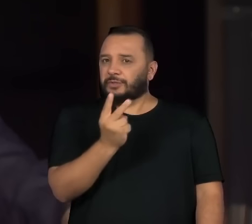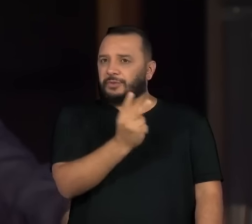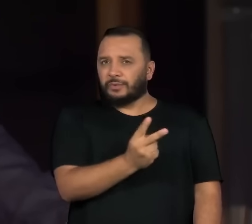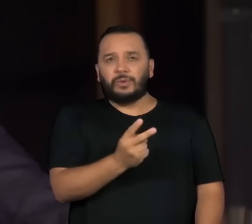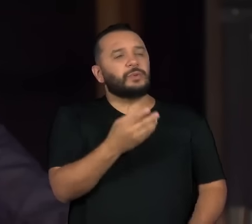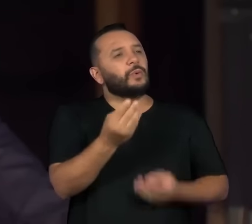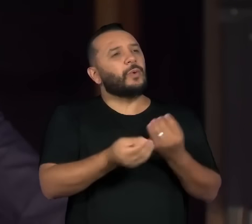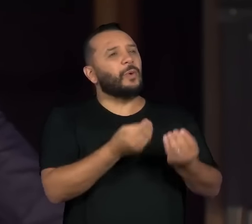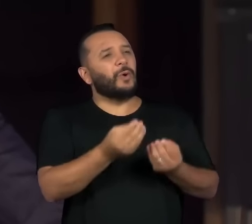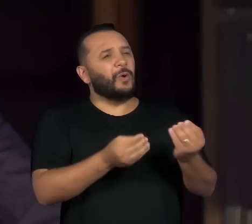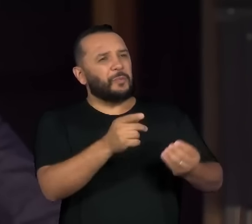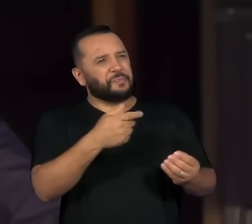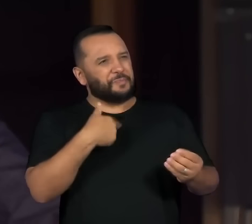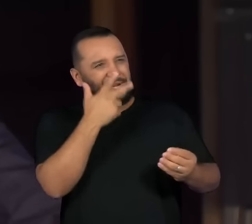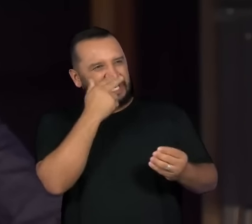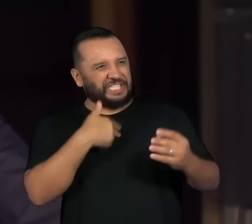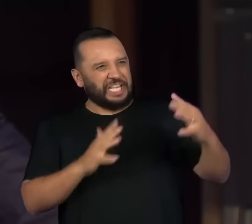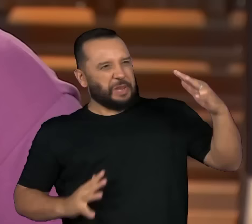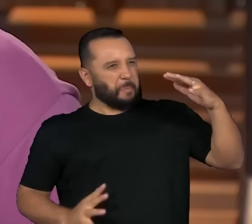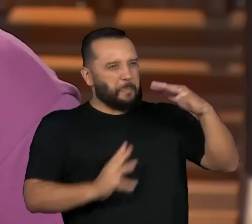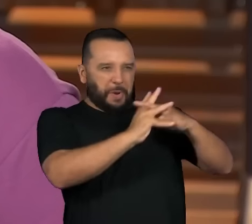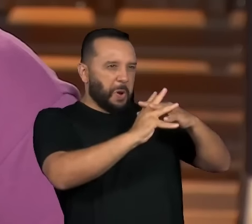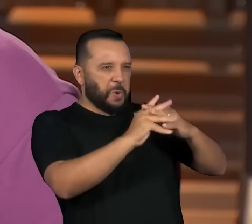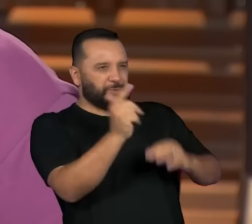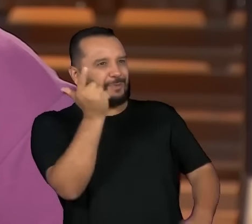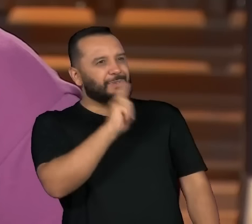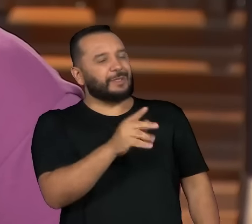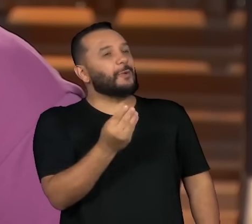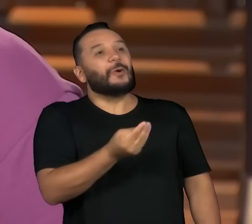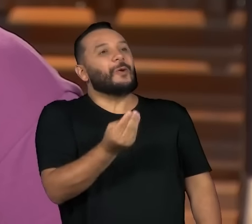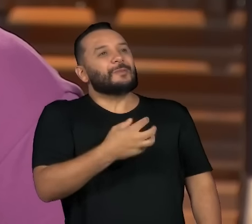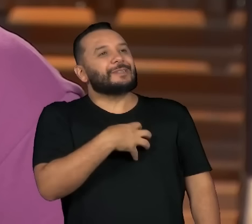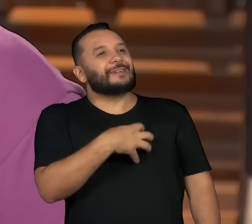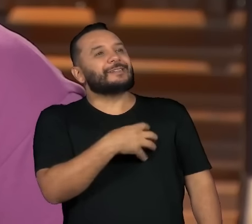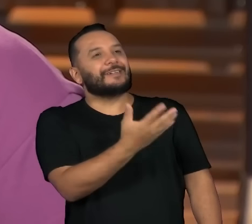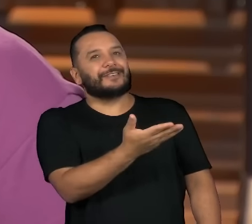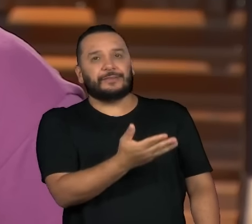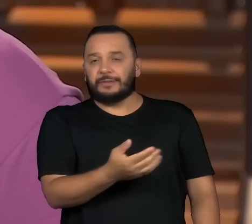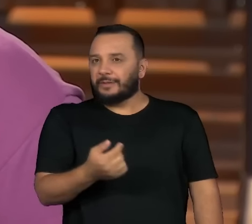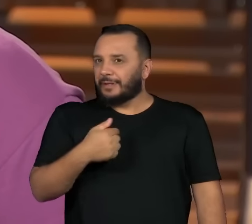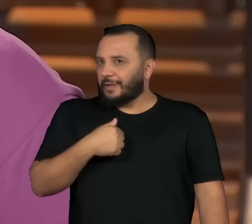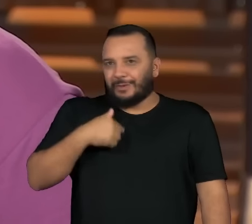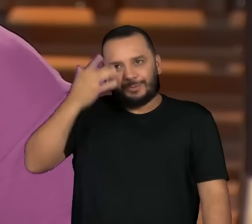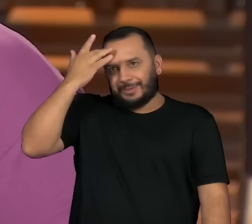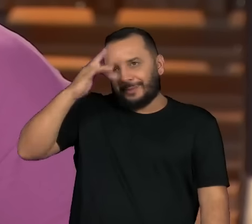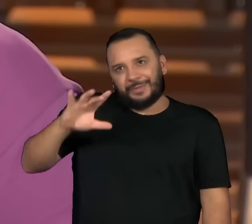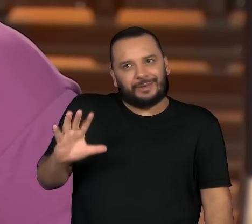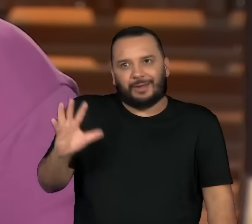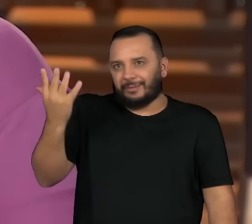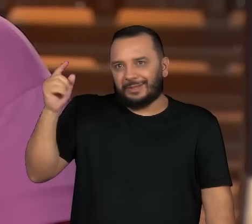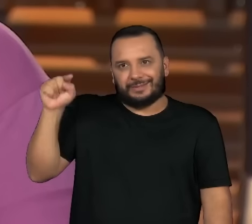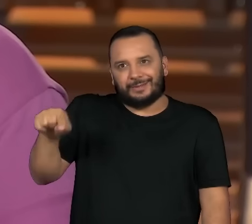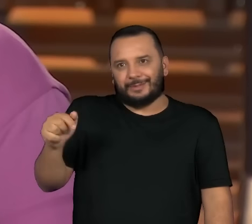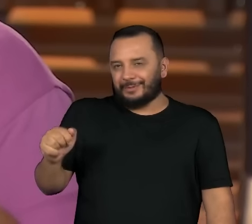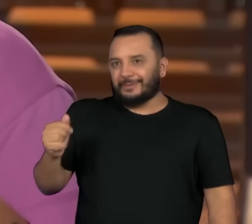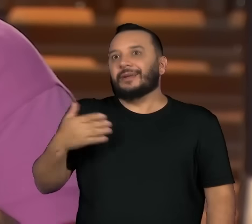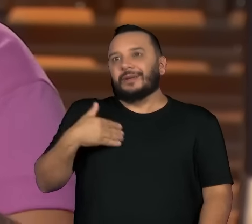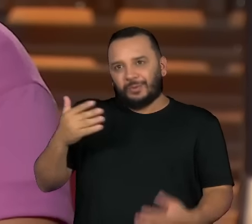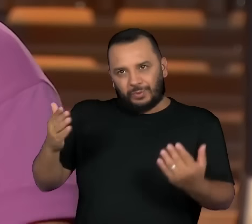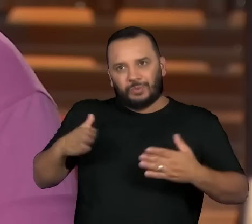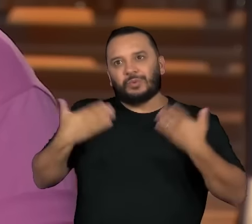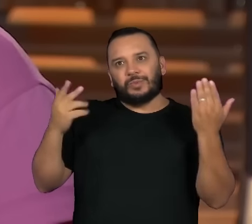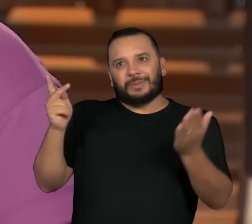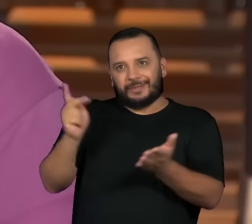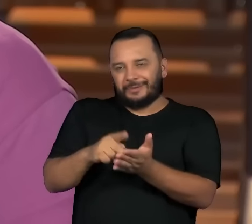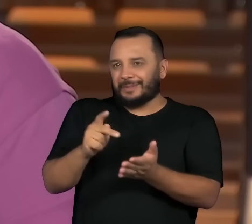Arlindo no topo, assim? Como é que foi? Eu não posso dizer que foi uma coisa esperada, porque não foi com